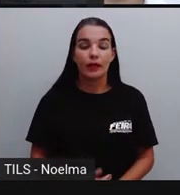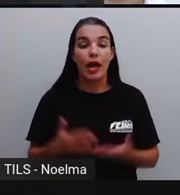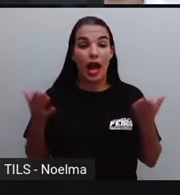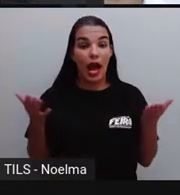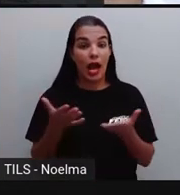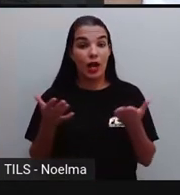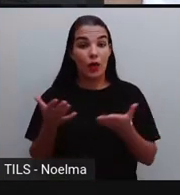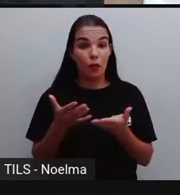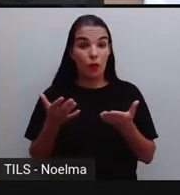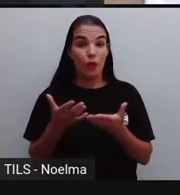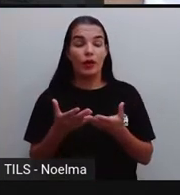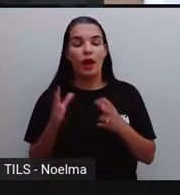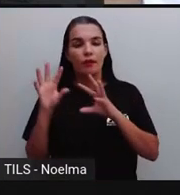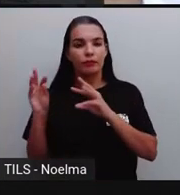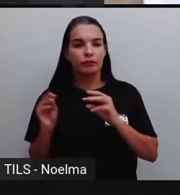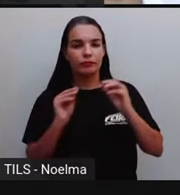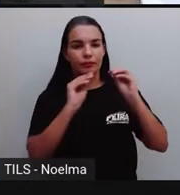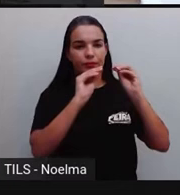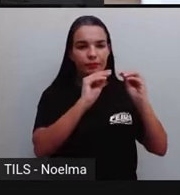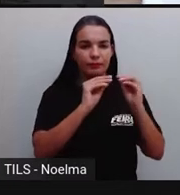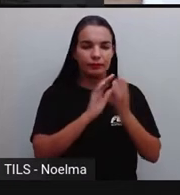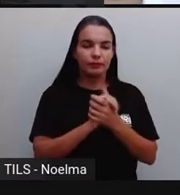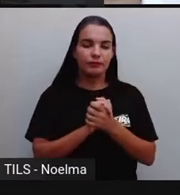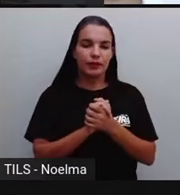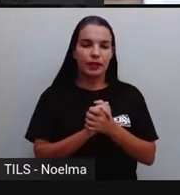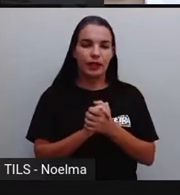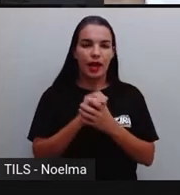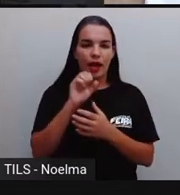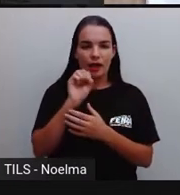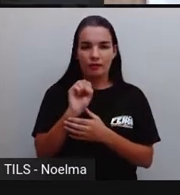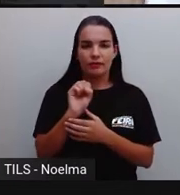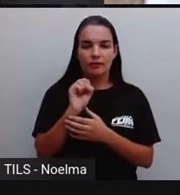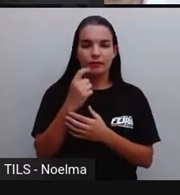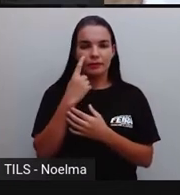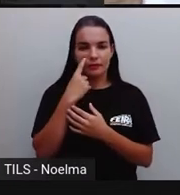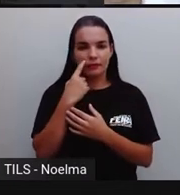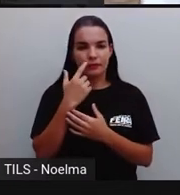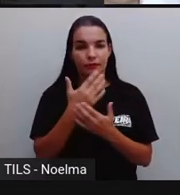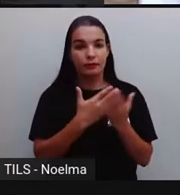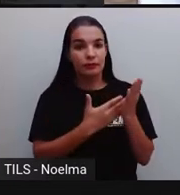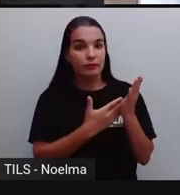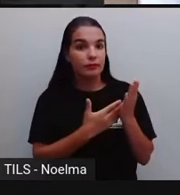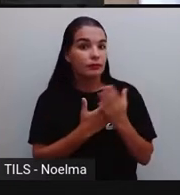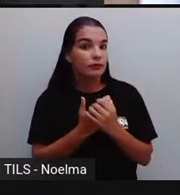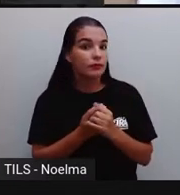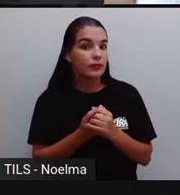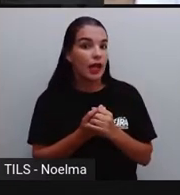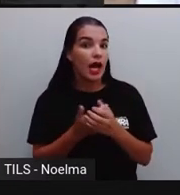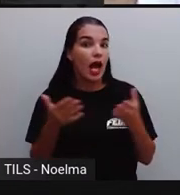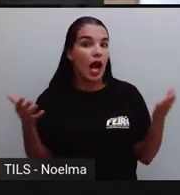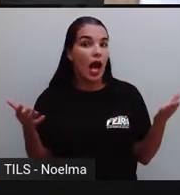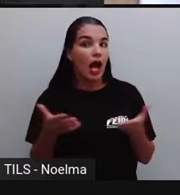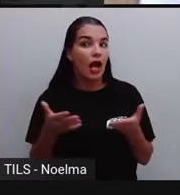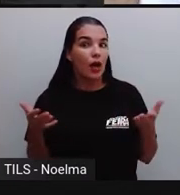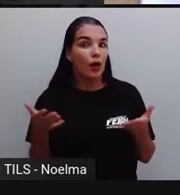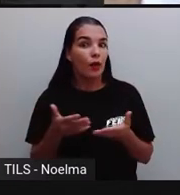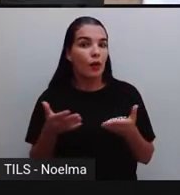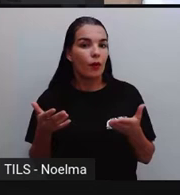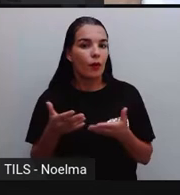Então, olha lá, complete as lacunas com a letra si. Observem que agora